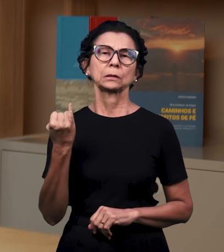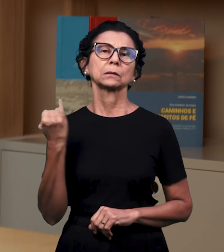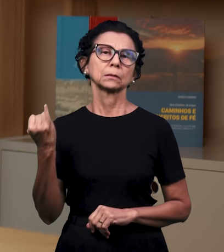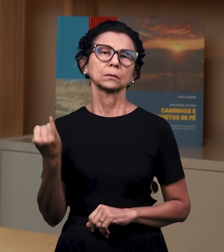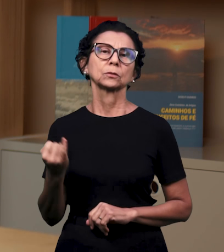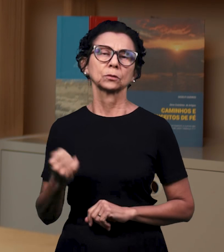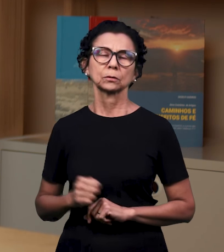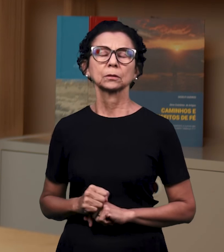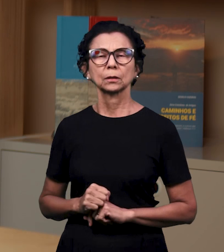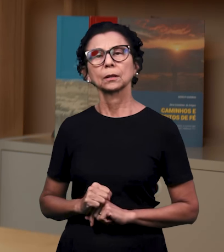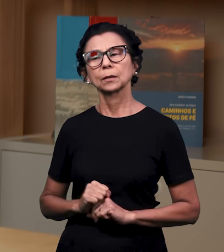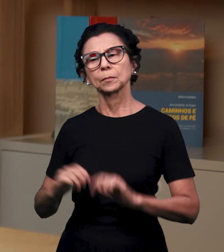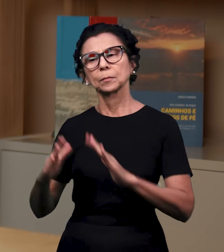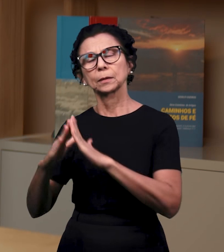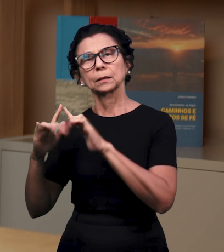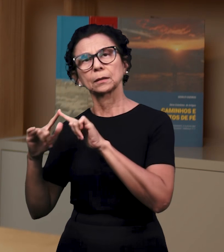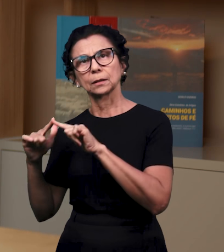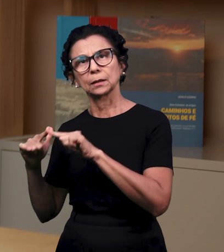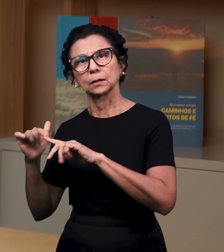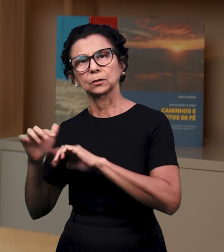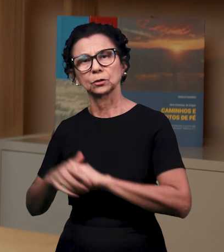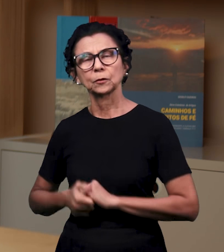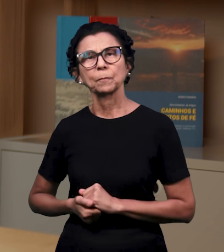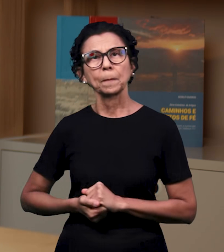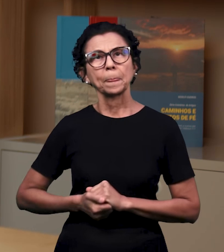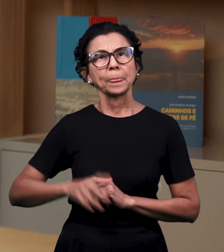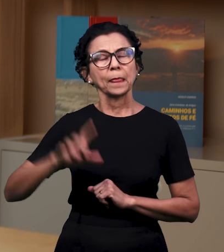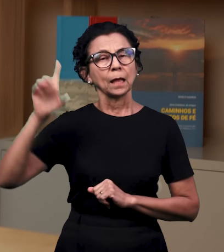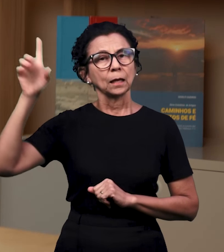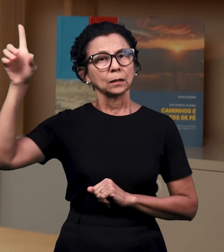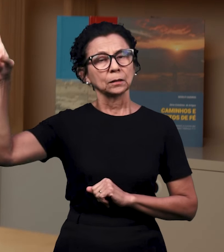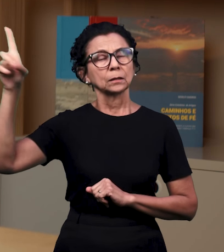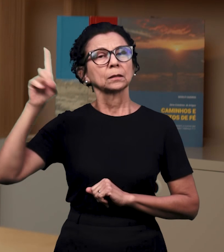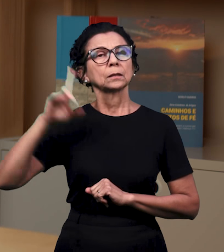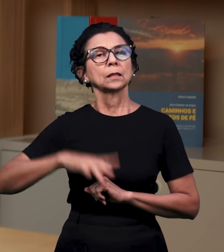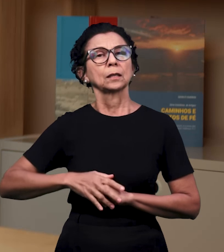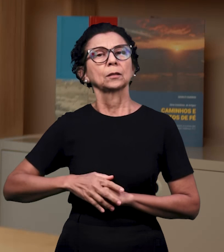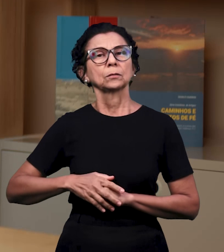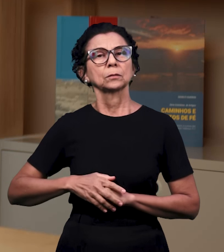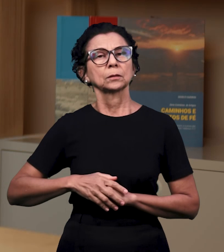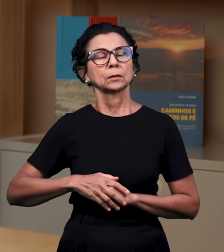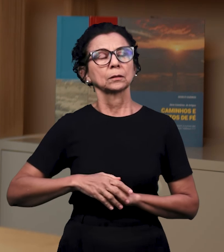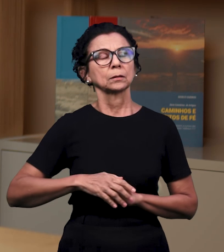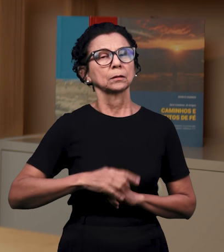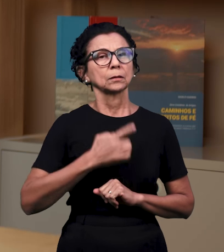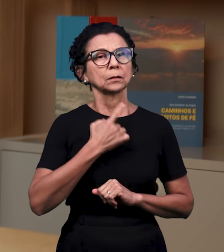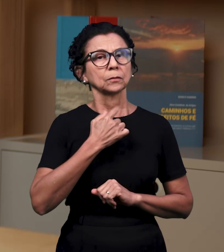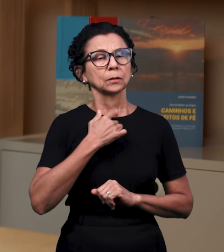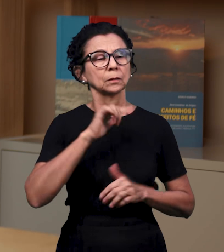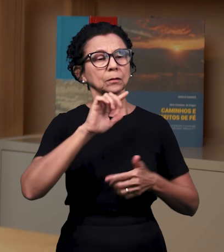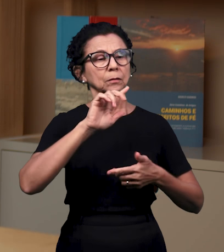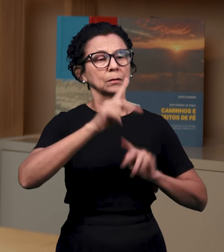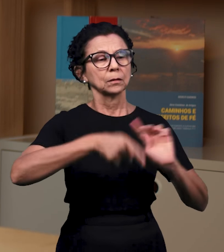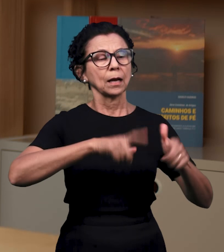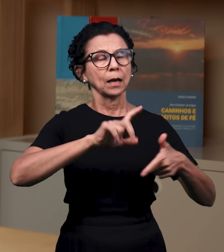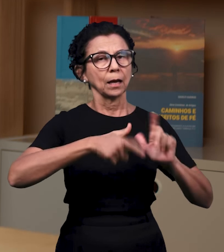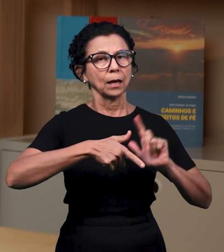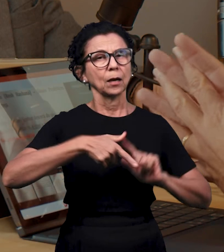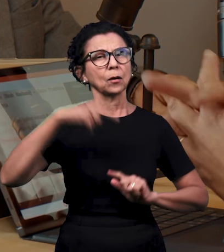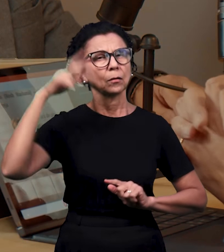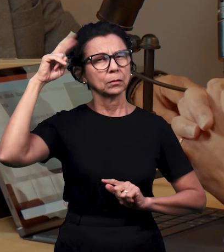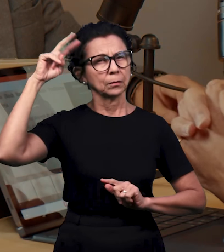igreja. Assim como o Senhor queria que Israel fizesse essa menção, essa memória, a igreja também tem que viver